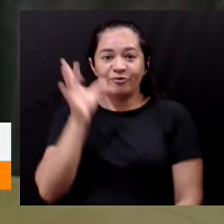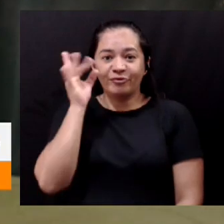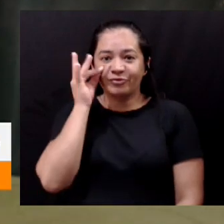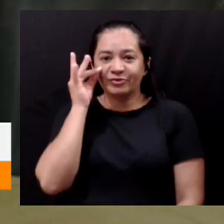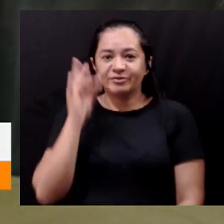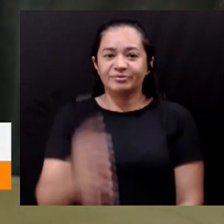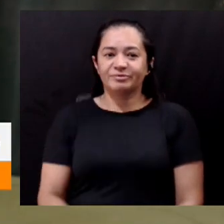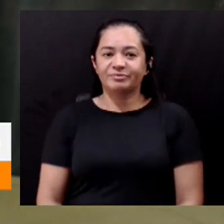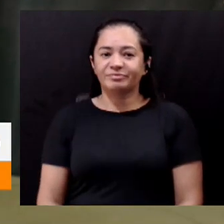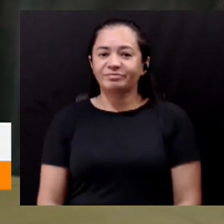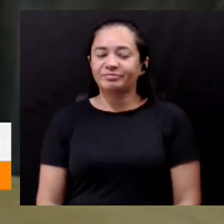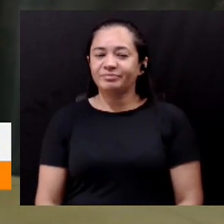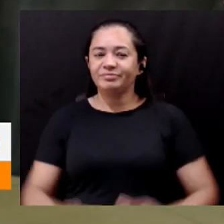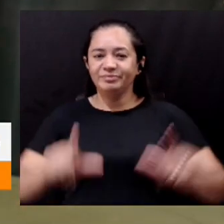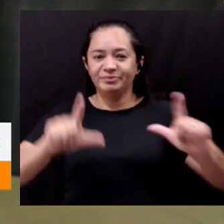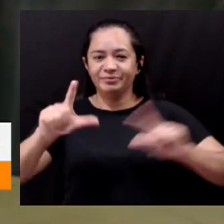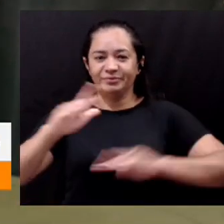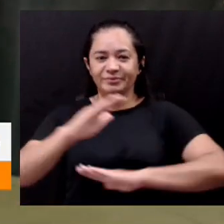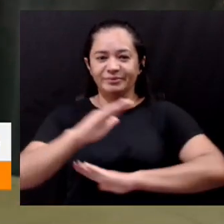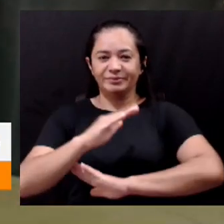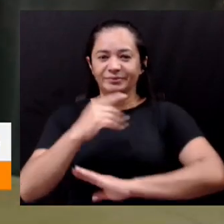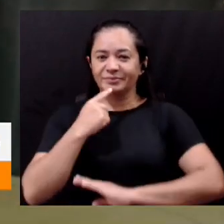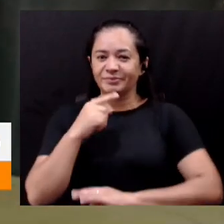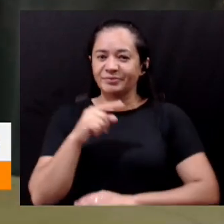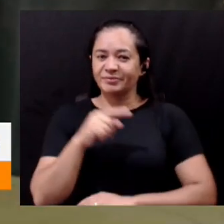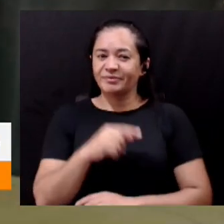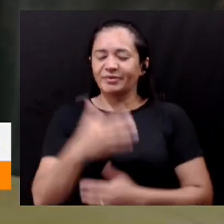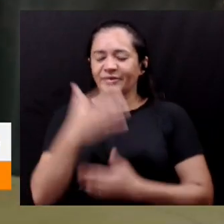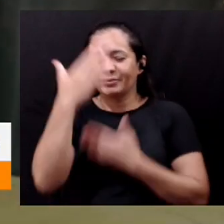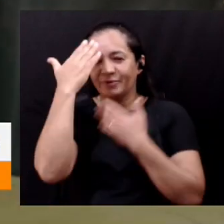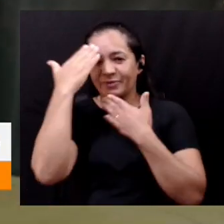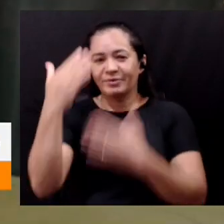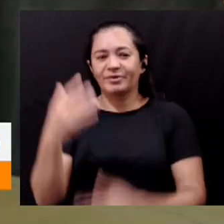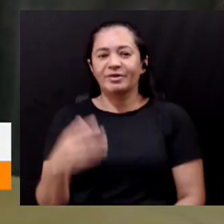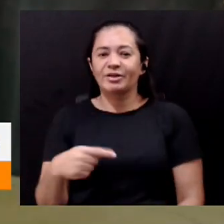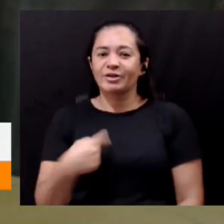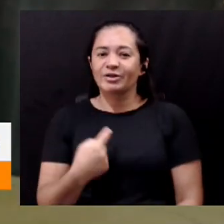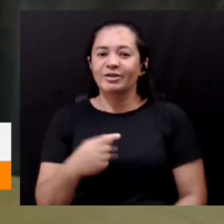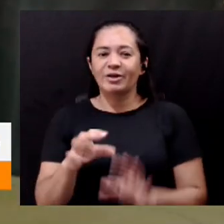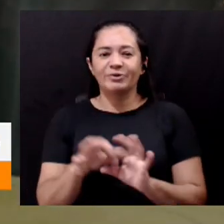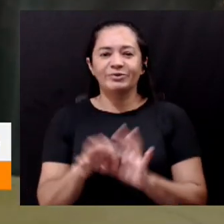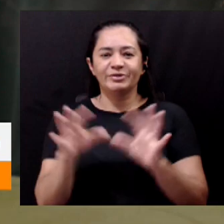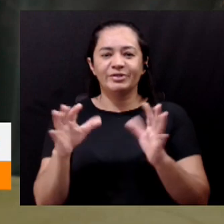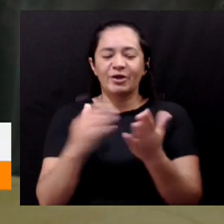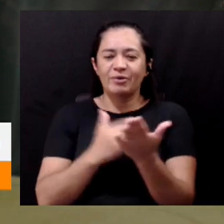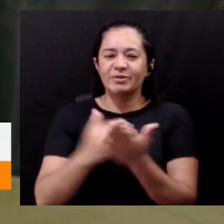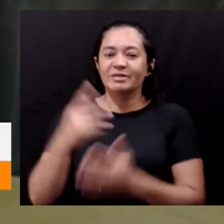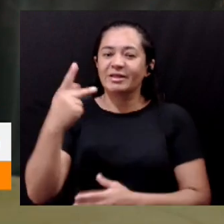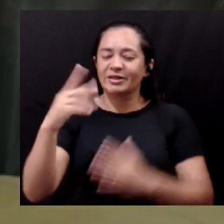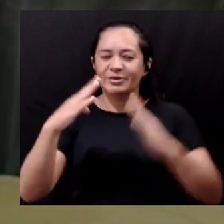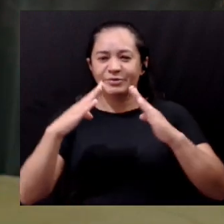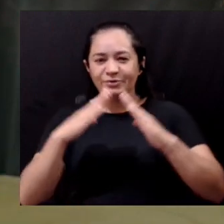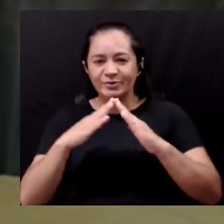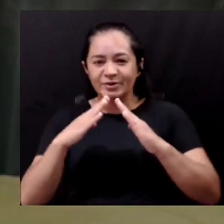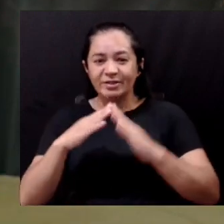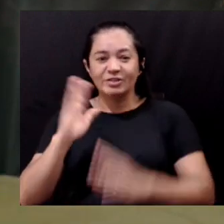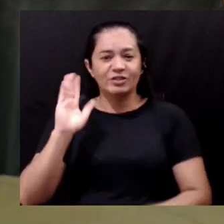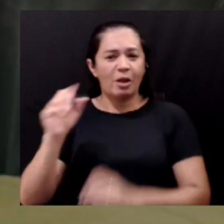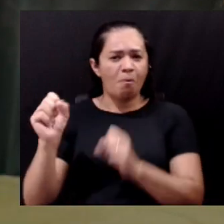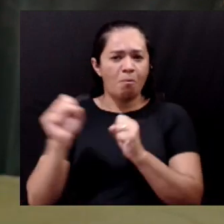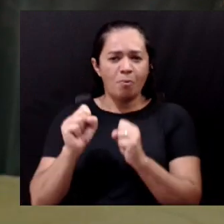Câmara Campinas para você. Muito obrigada por nos permitir entrar aí na sua casa, já manda sua pergunta ou então até o